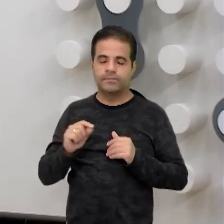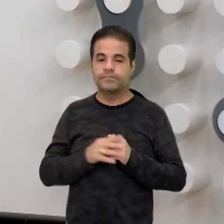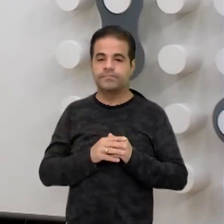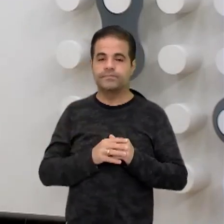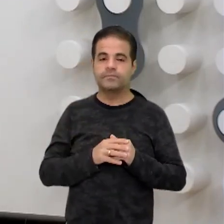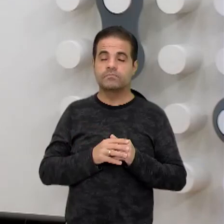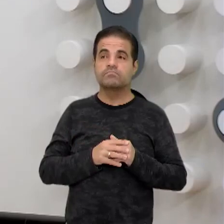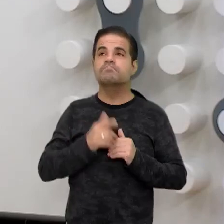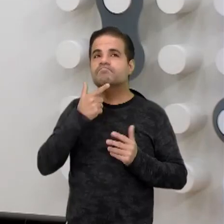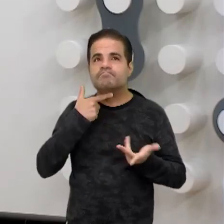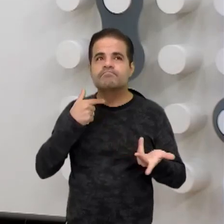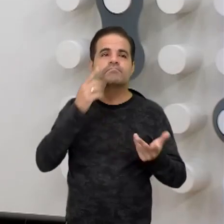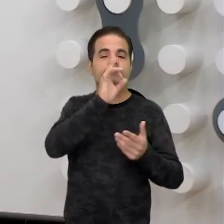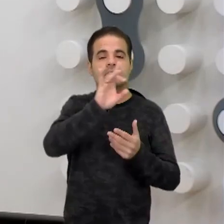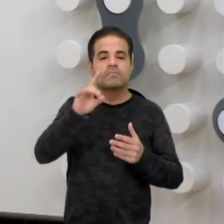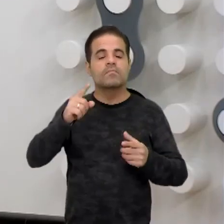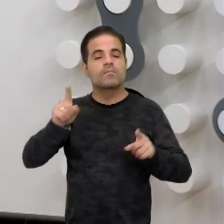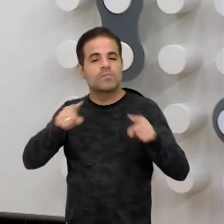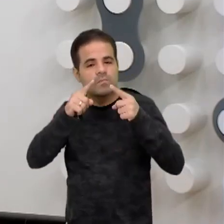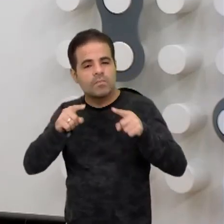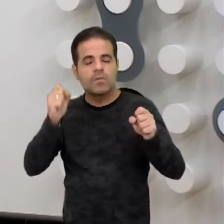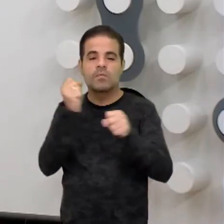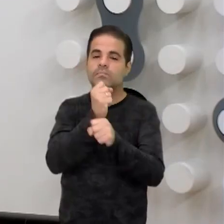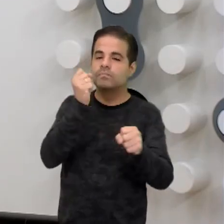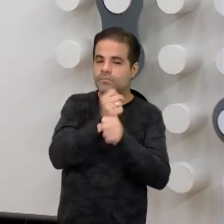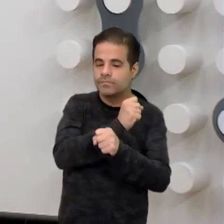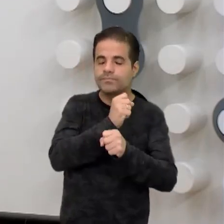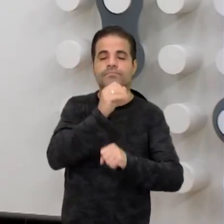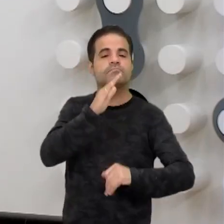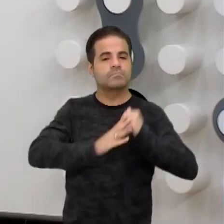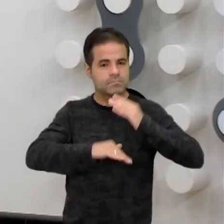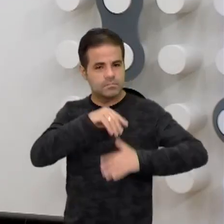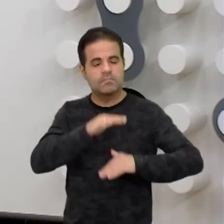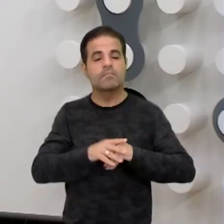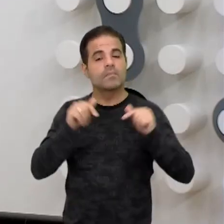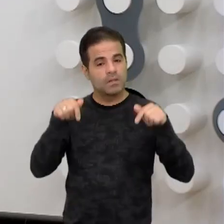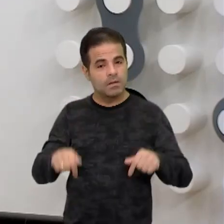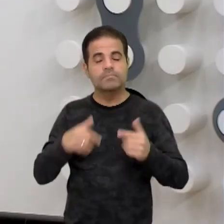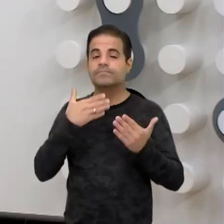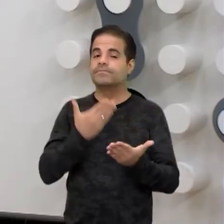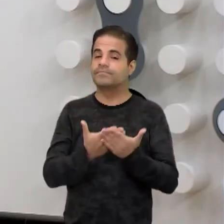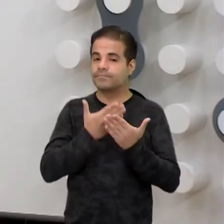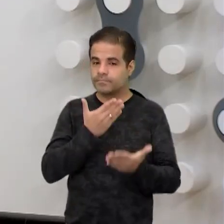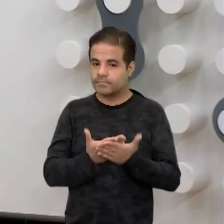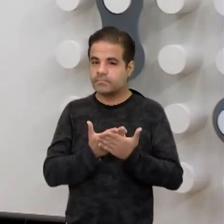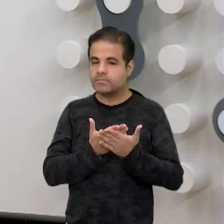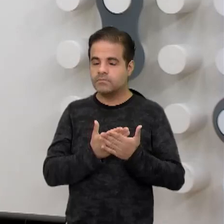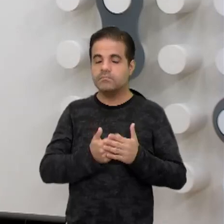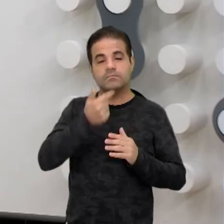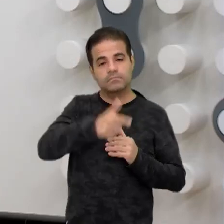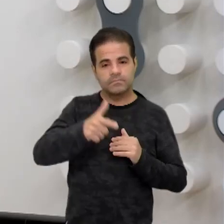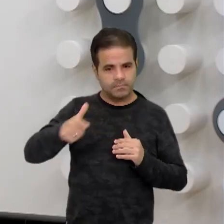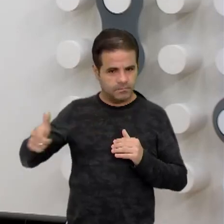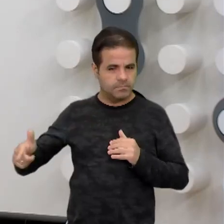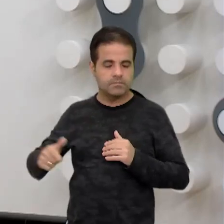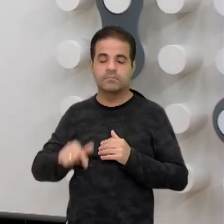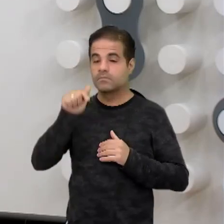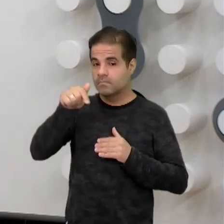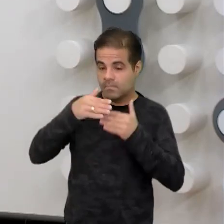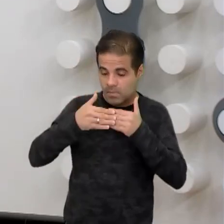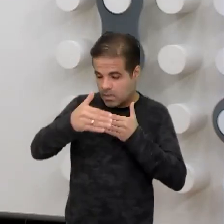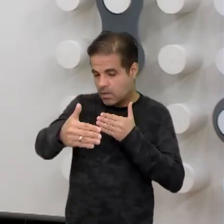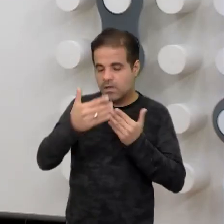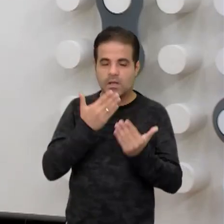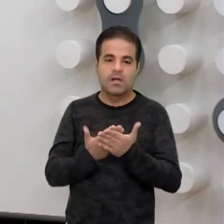do gosto musical, da construção do gosto musical aqui nesta aula. E nas próximas 7